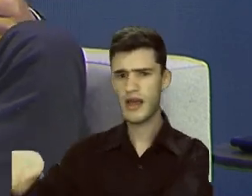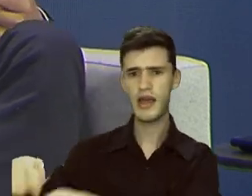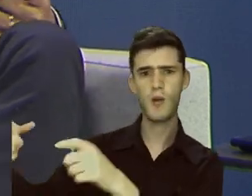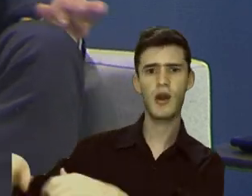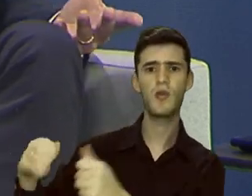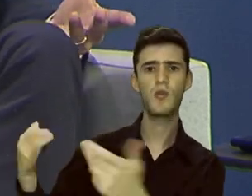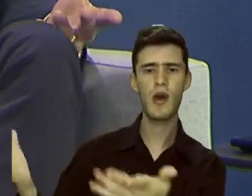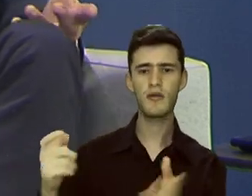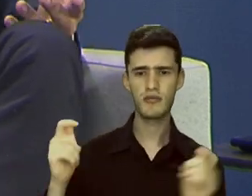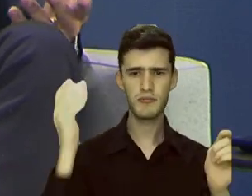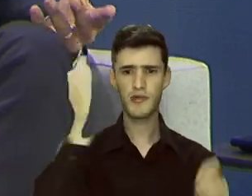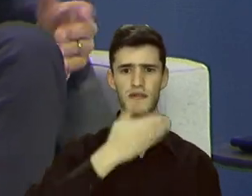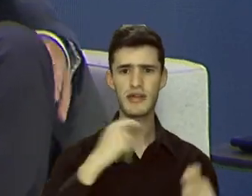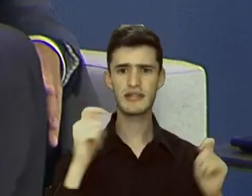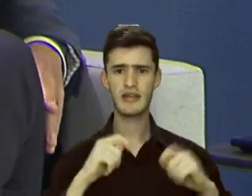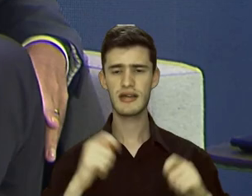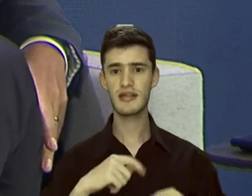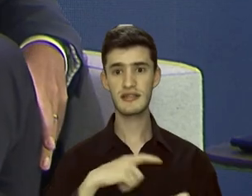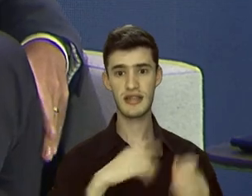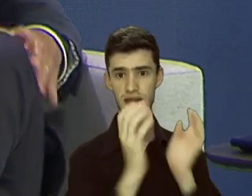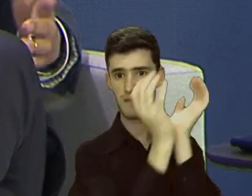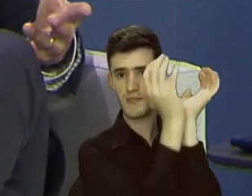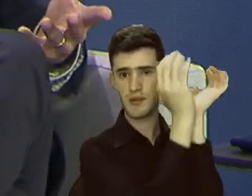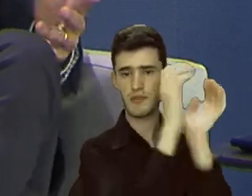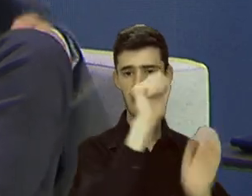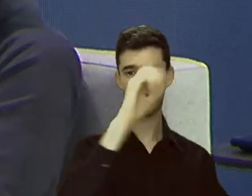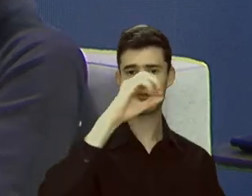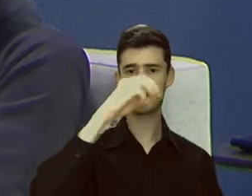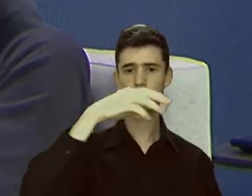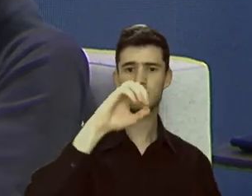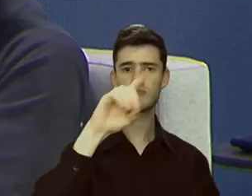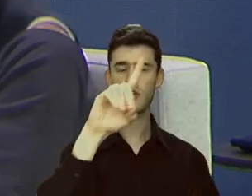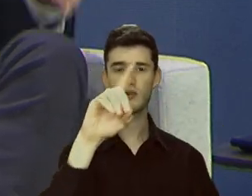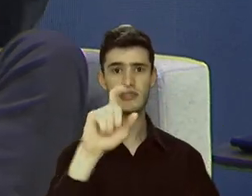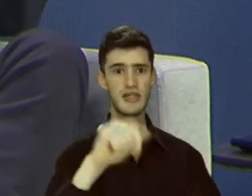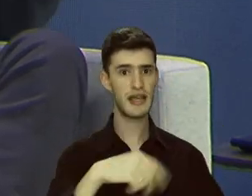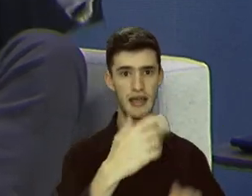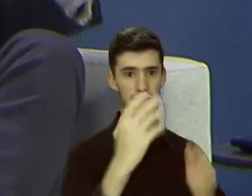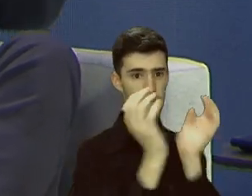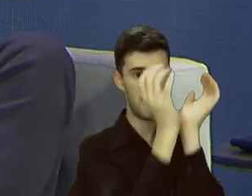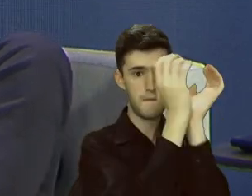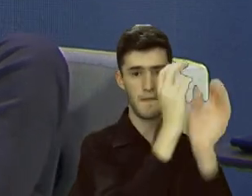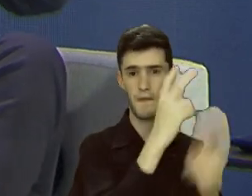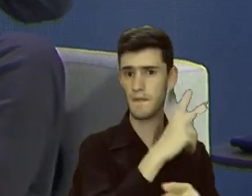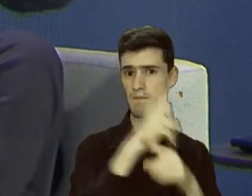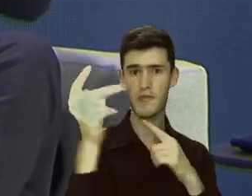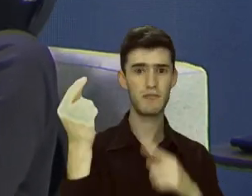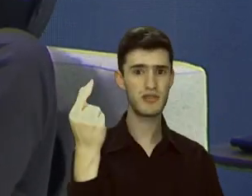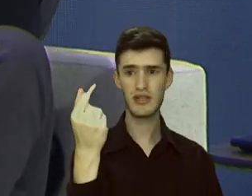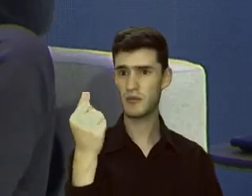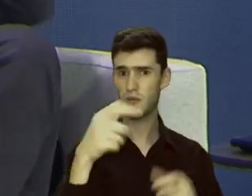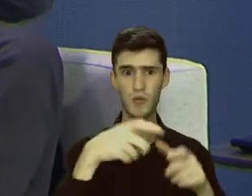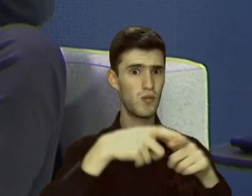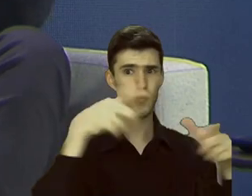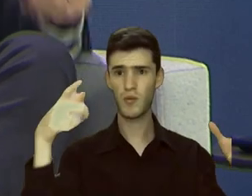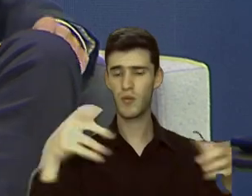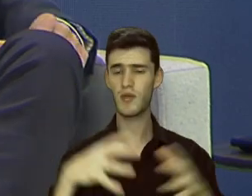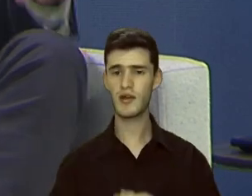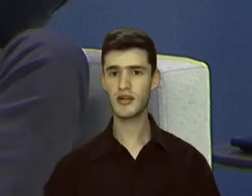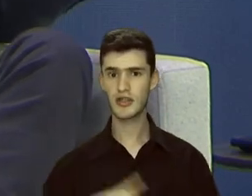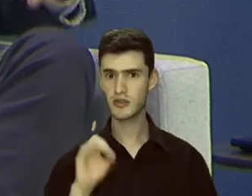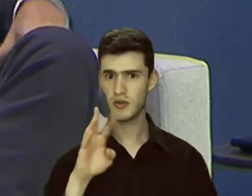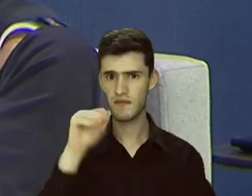prêmio gigantesco né assim uma é uma é uma coisa super importante E aí só para finalizar Talvez o que fecha a brincadeira